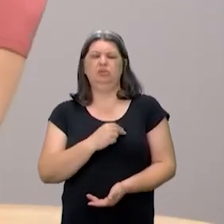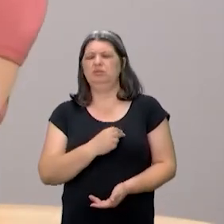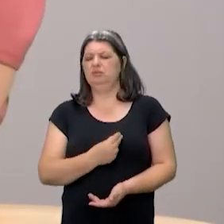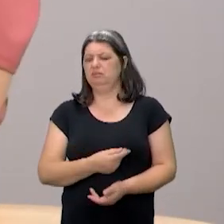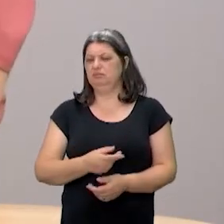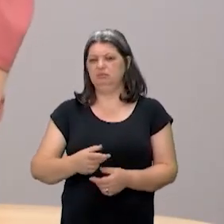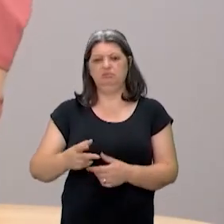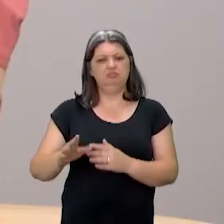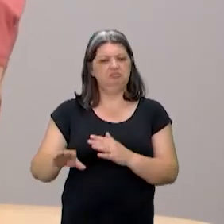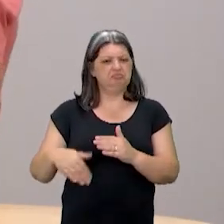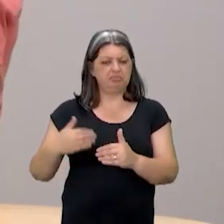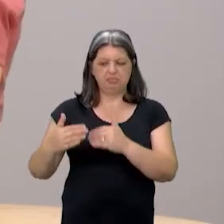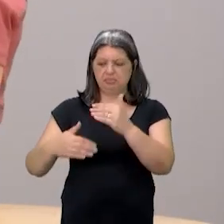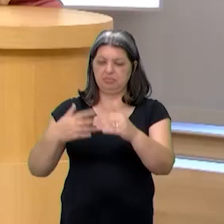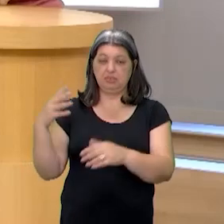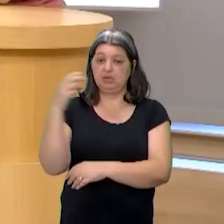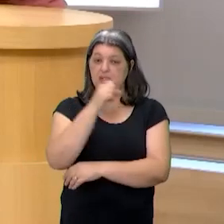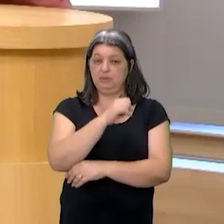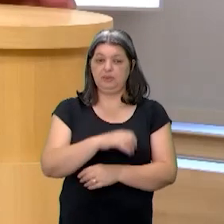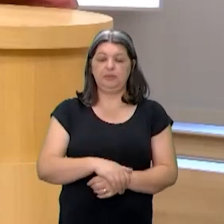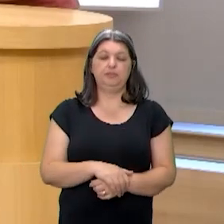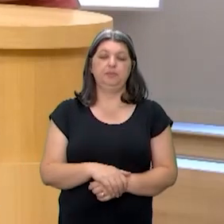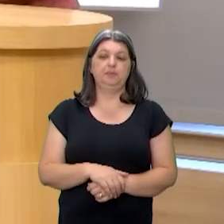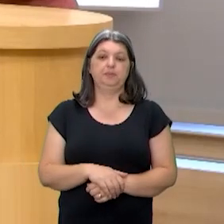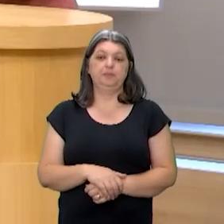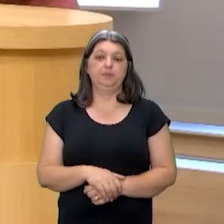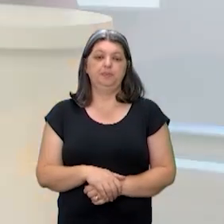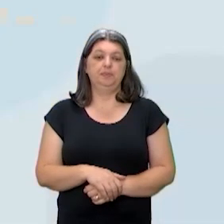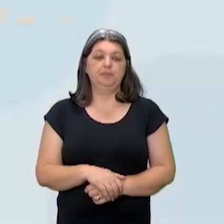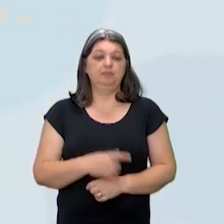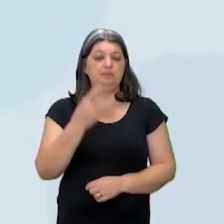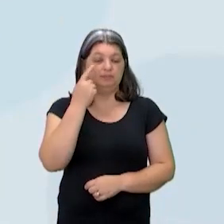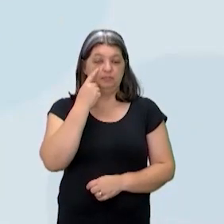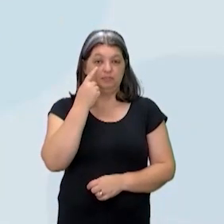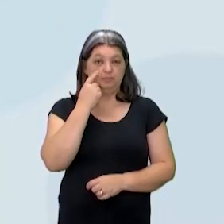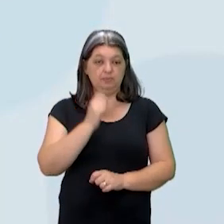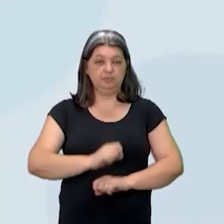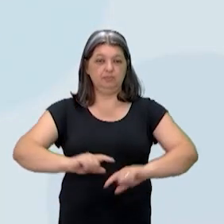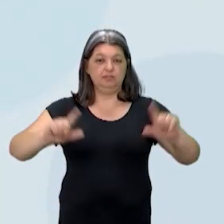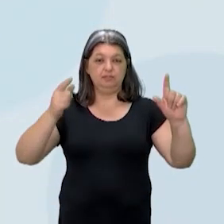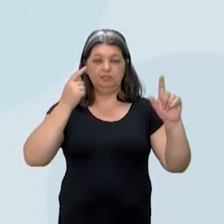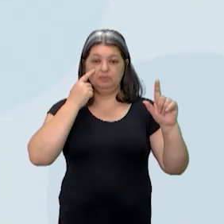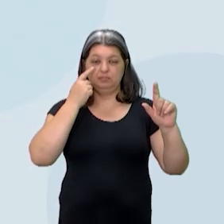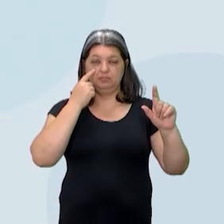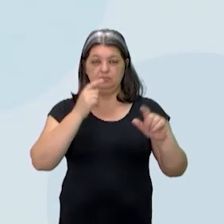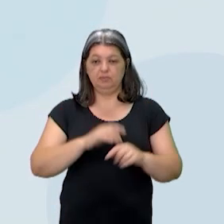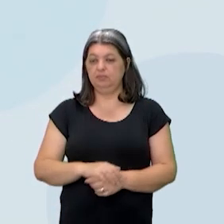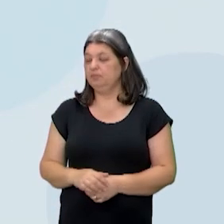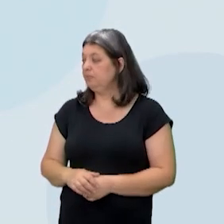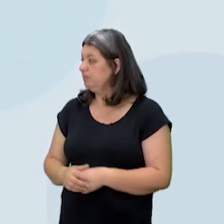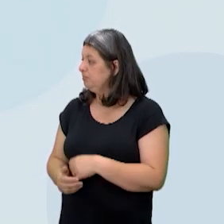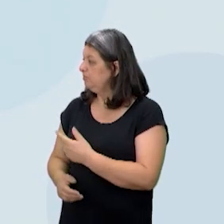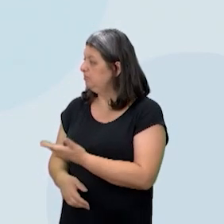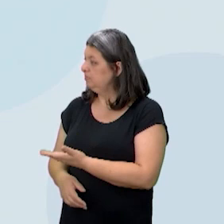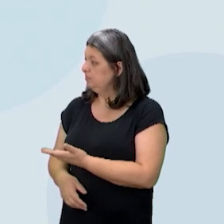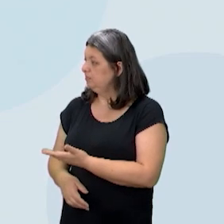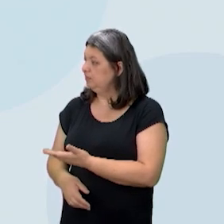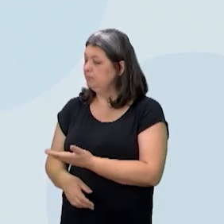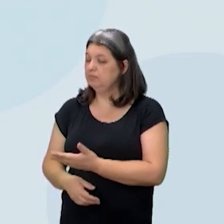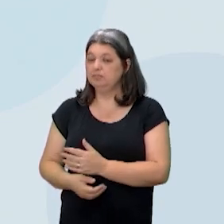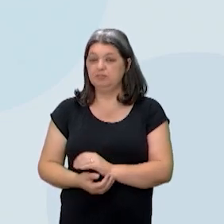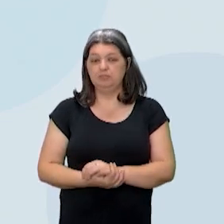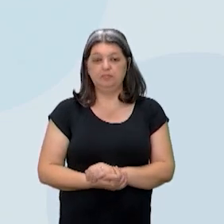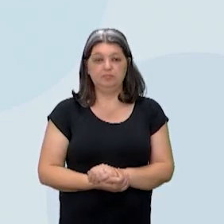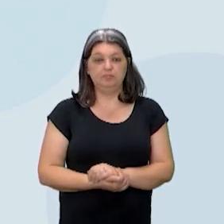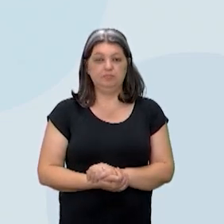vez mais. Pois é, bota no LED, olha o que a gente está vendo aqui, ó. A gente está vendo uma fábrica do